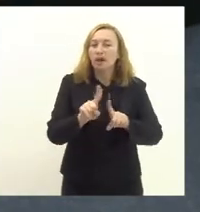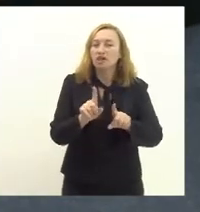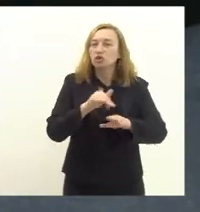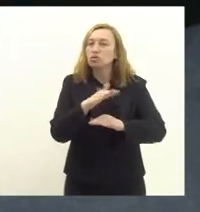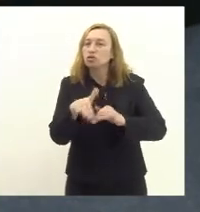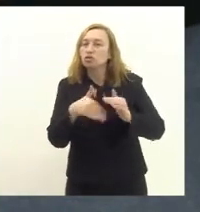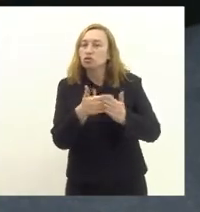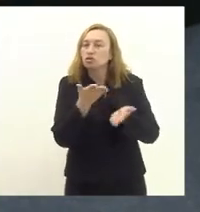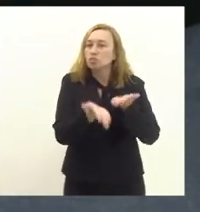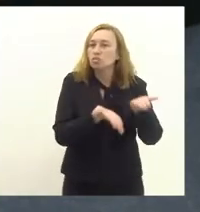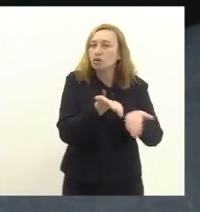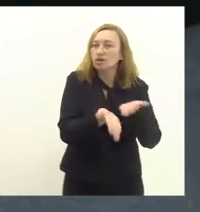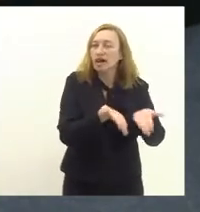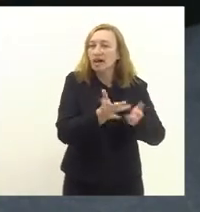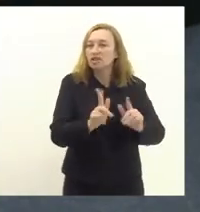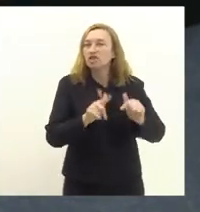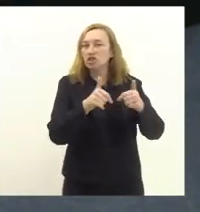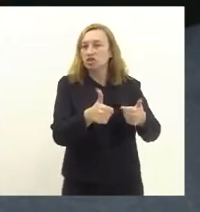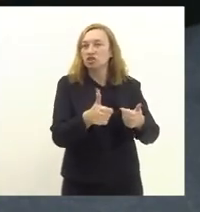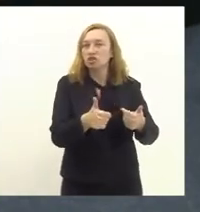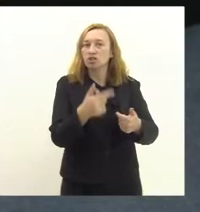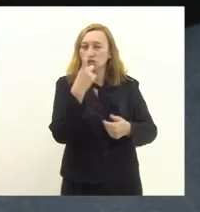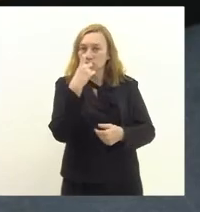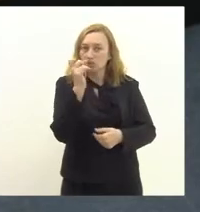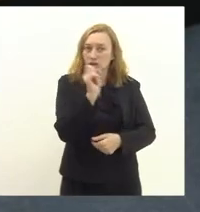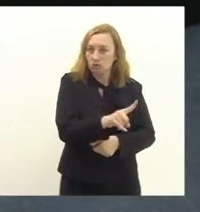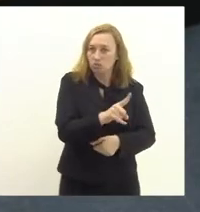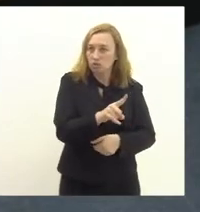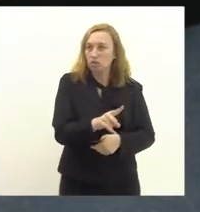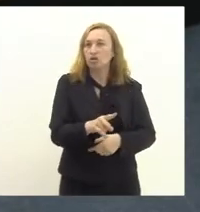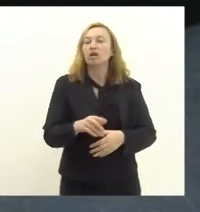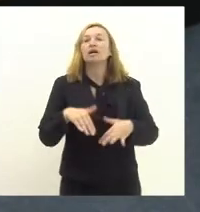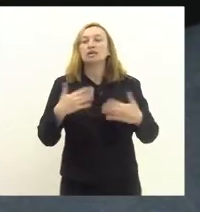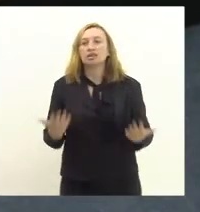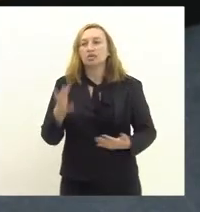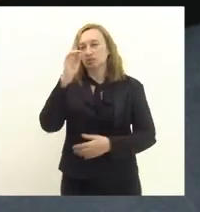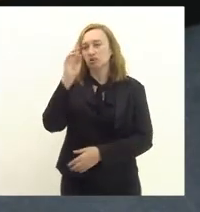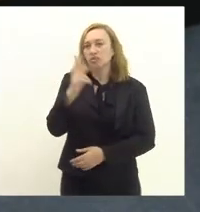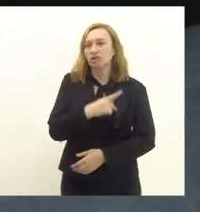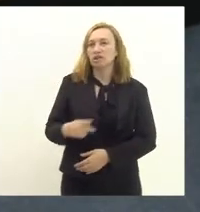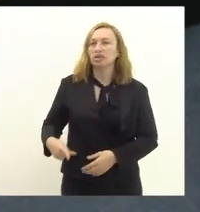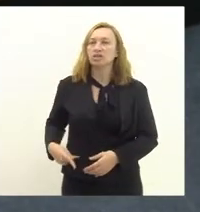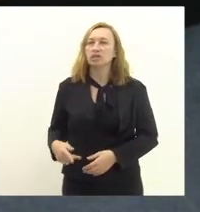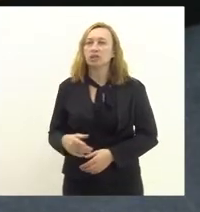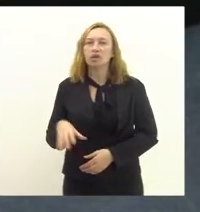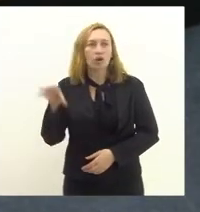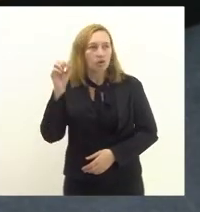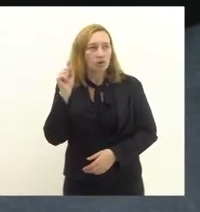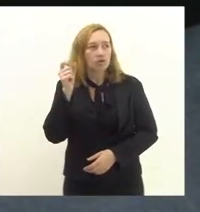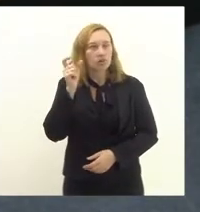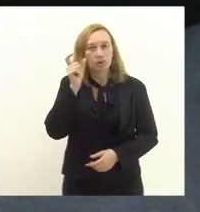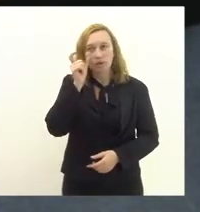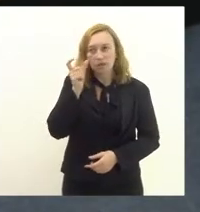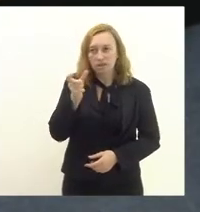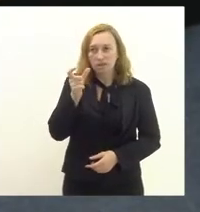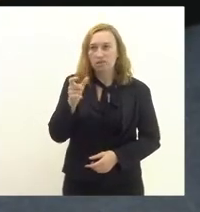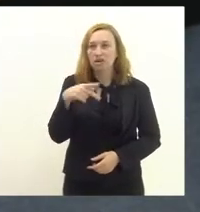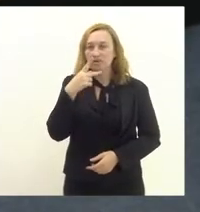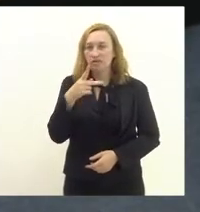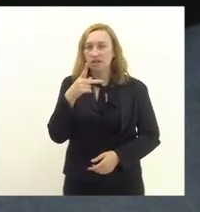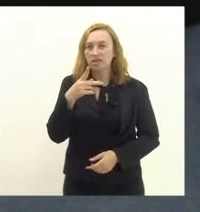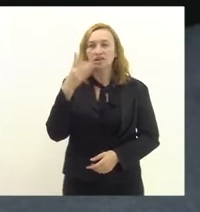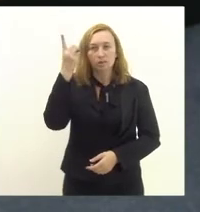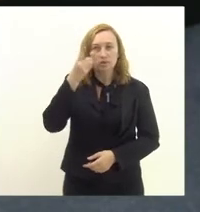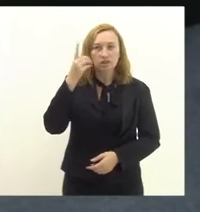cuidar daquilo que jogamos fora. Então, presidente, eu ouvi com atenção a fala do deputado